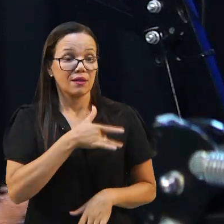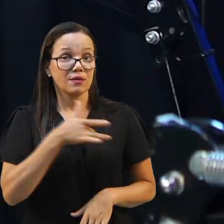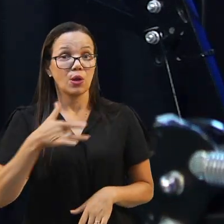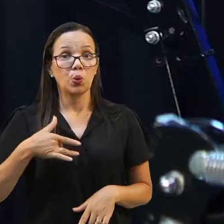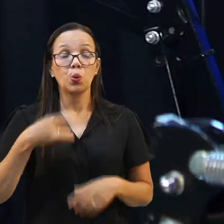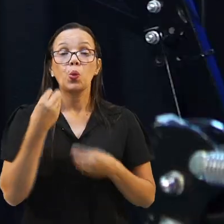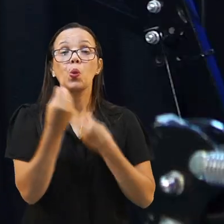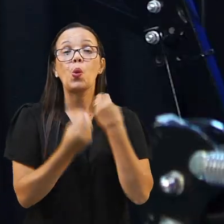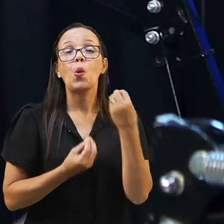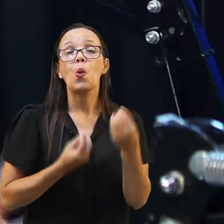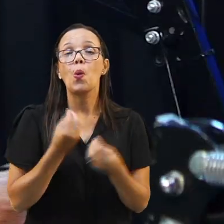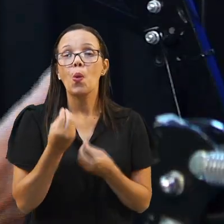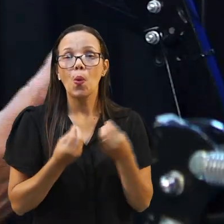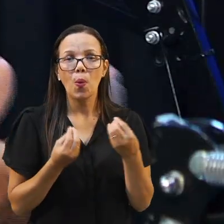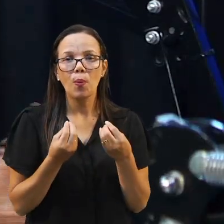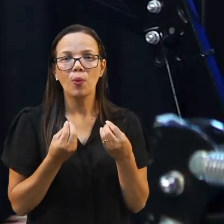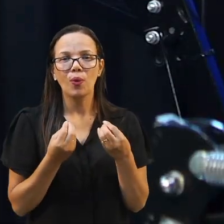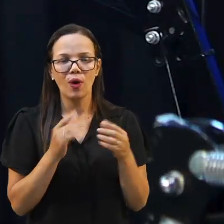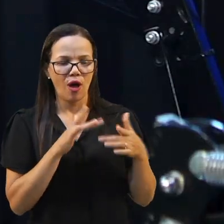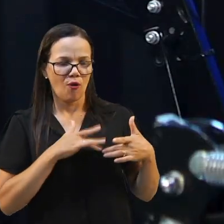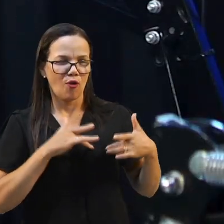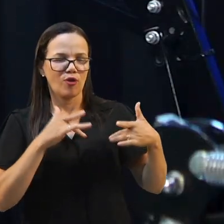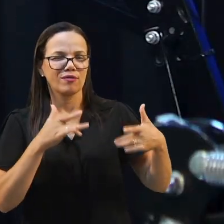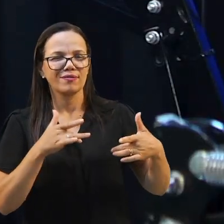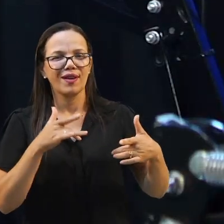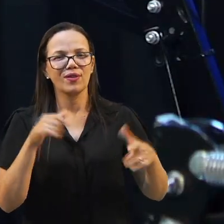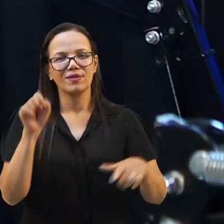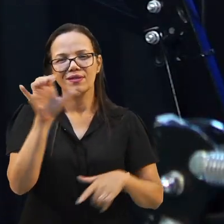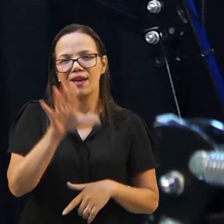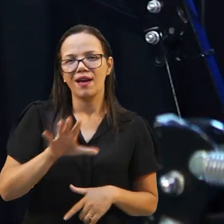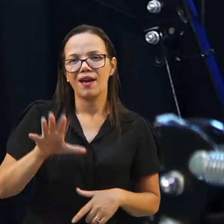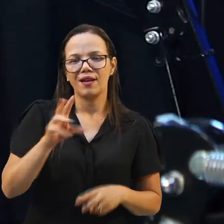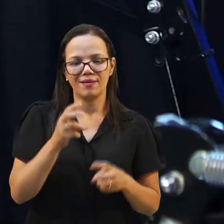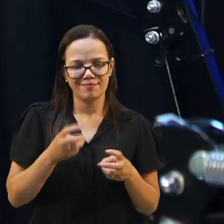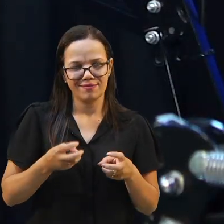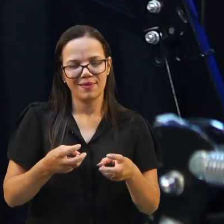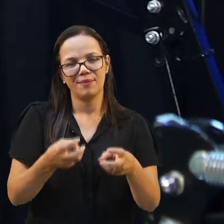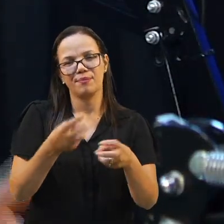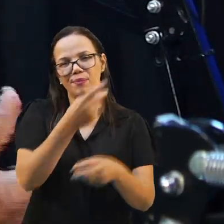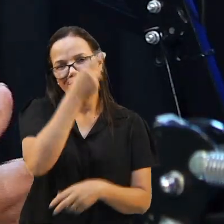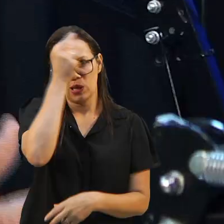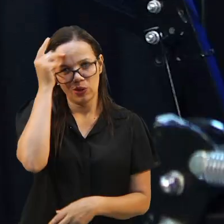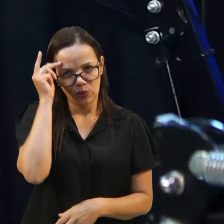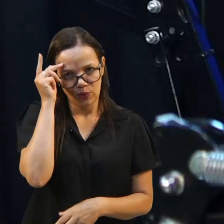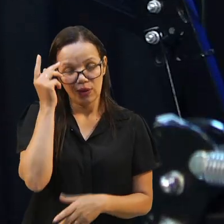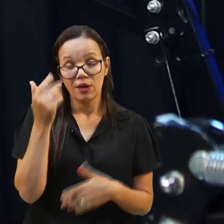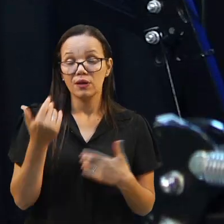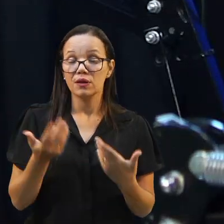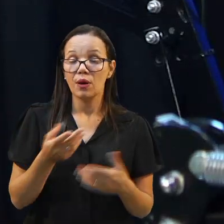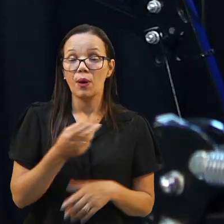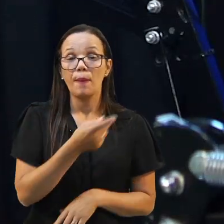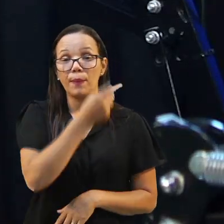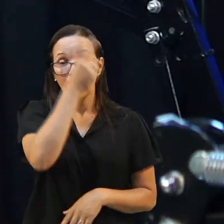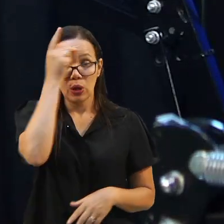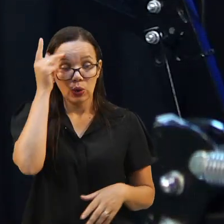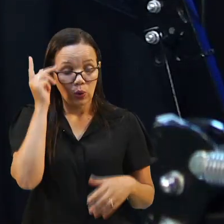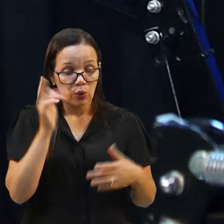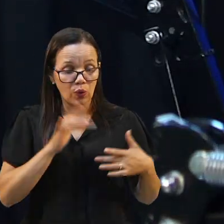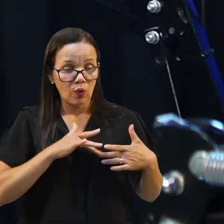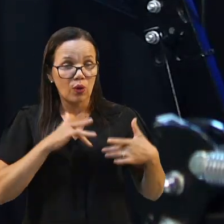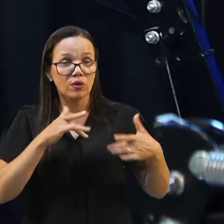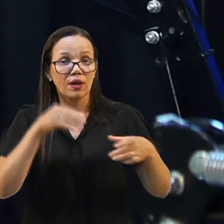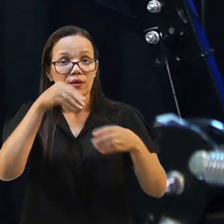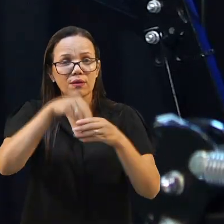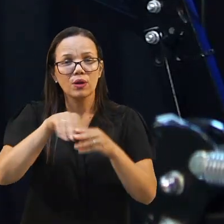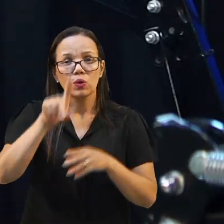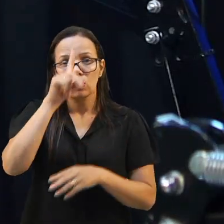como é o trabalho voluntário na área da oncologia, né? Então, esses voluntários, nós temos dentro do